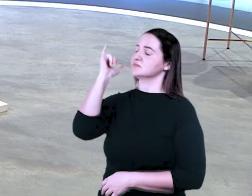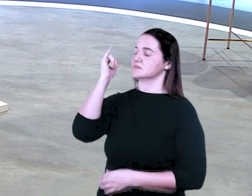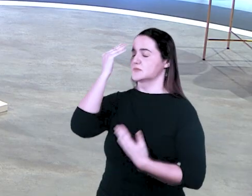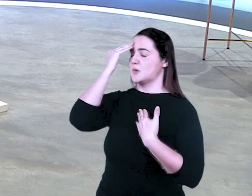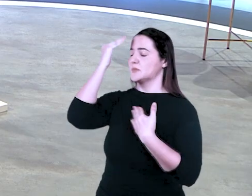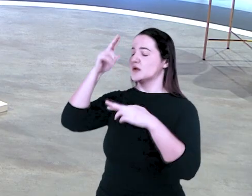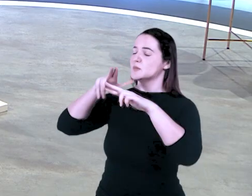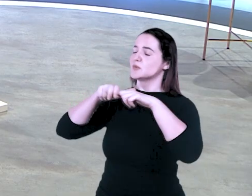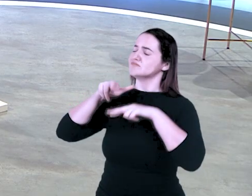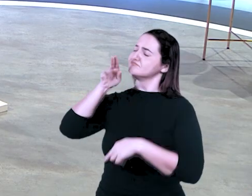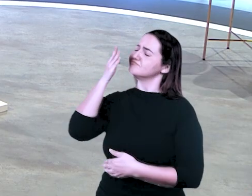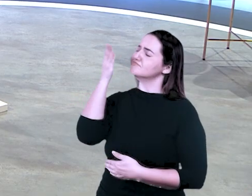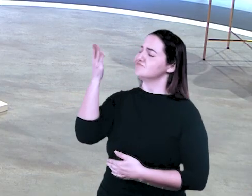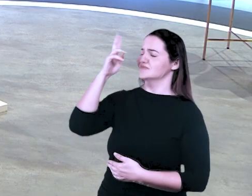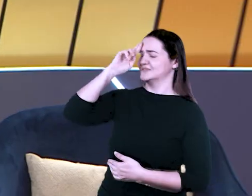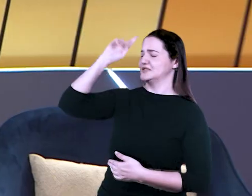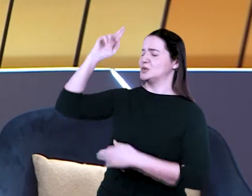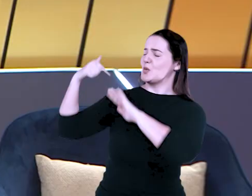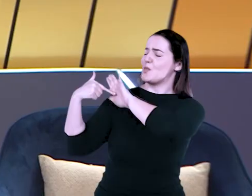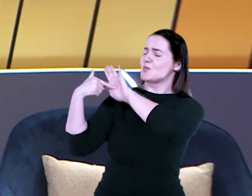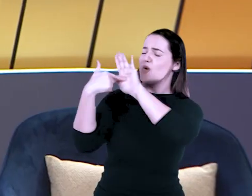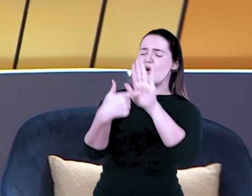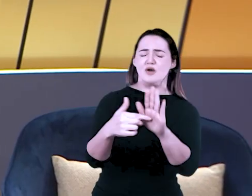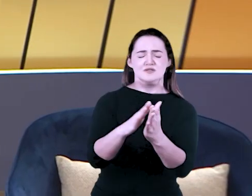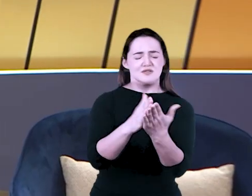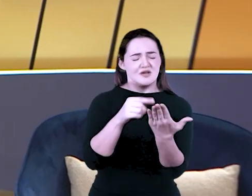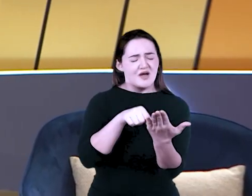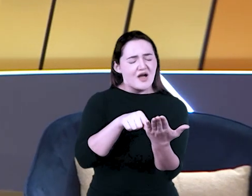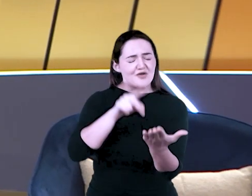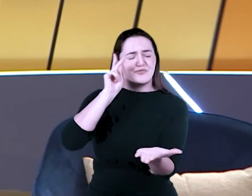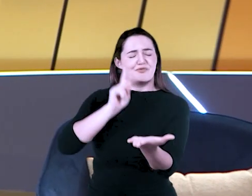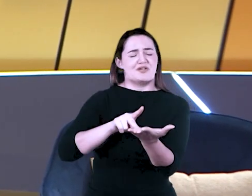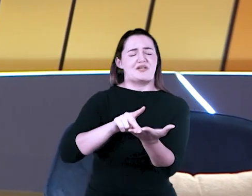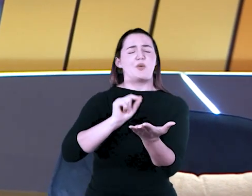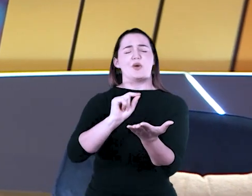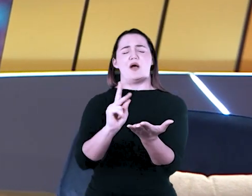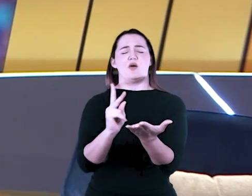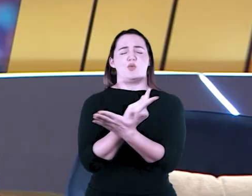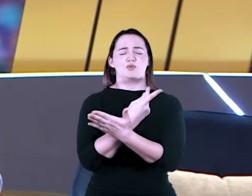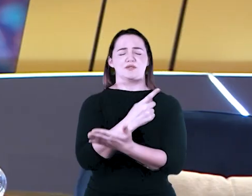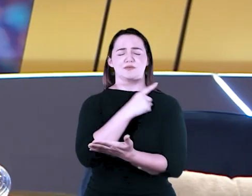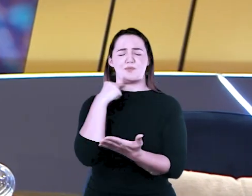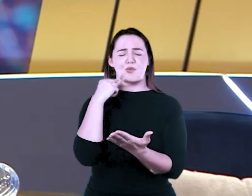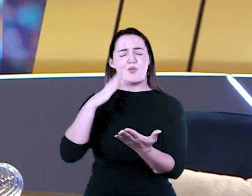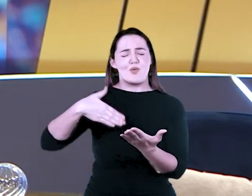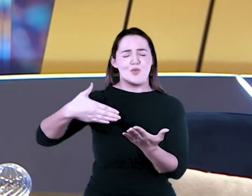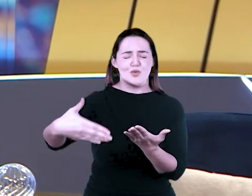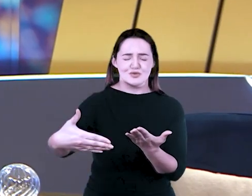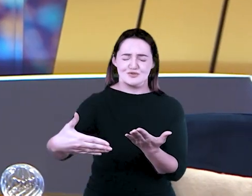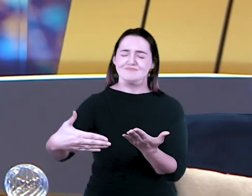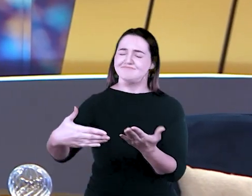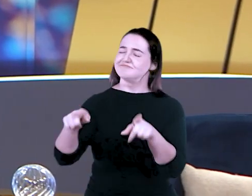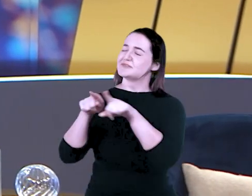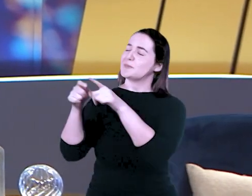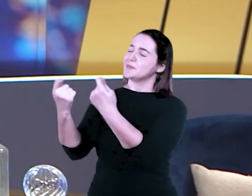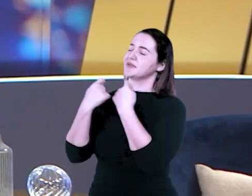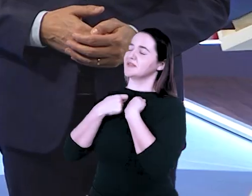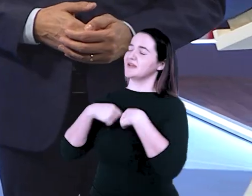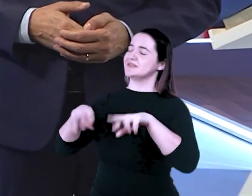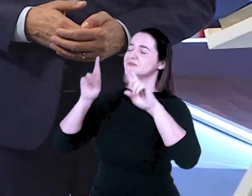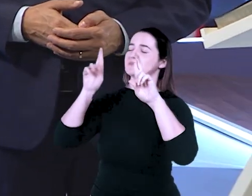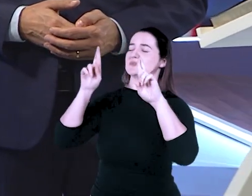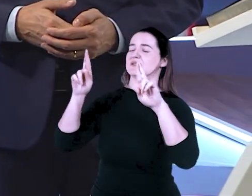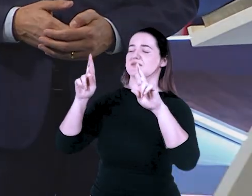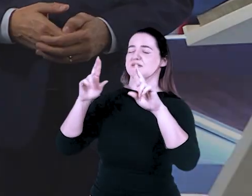porque o Senhor nos mostra a verdade sobre a morte e nos dá a esperança da ressurreição,